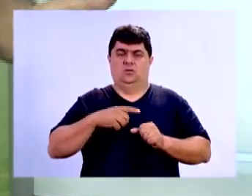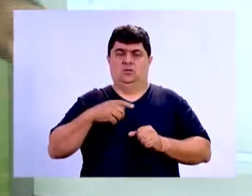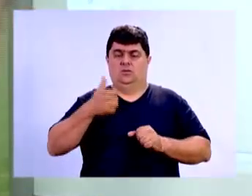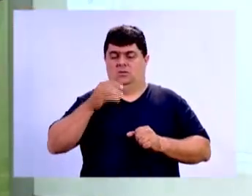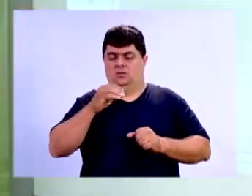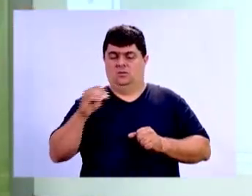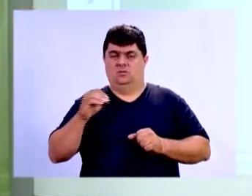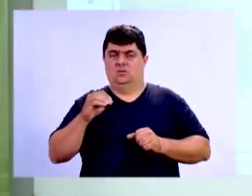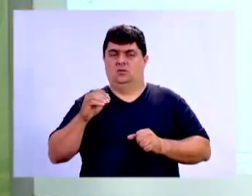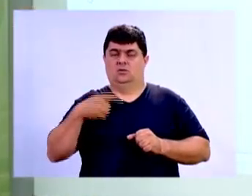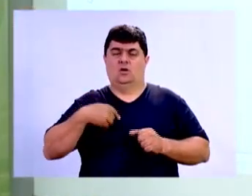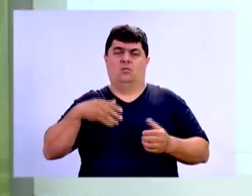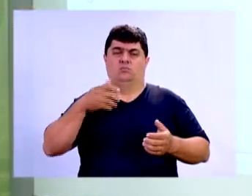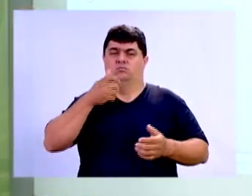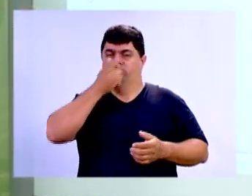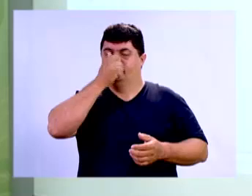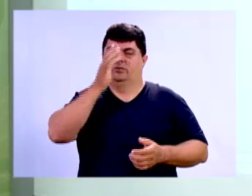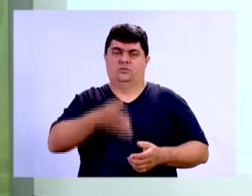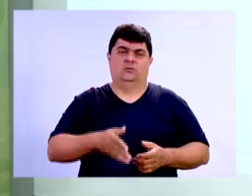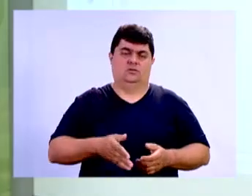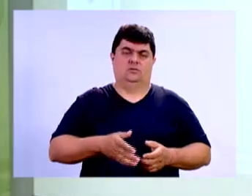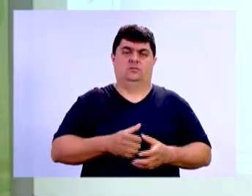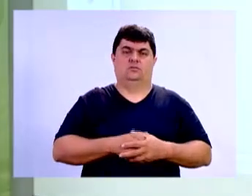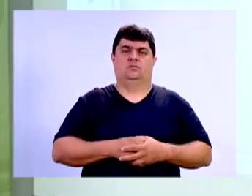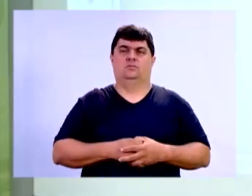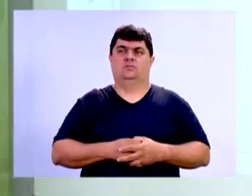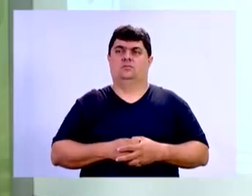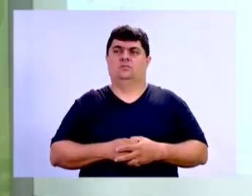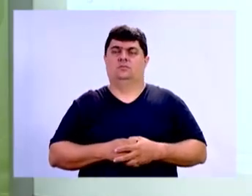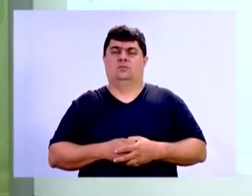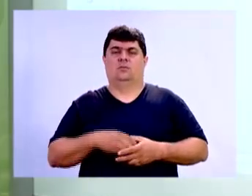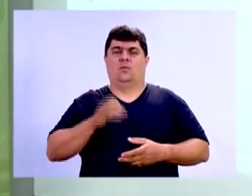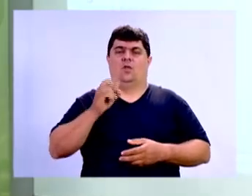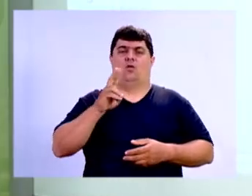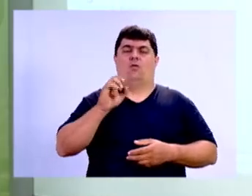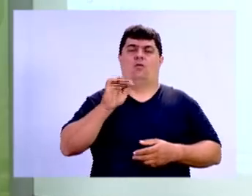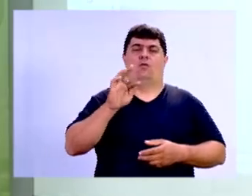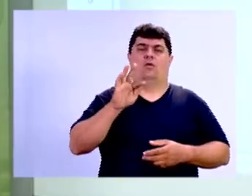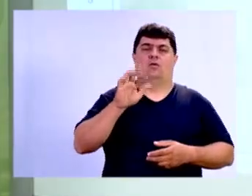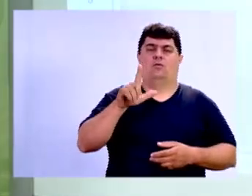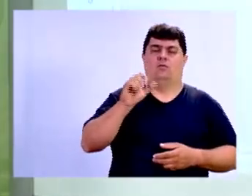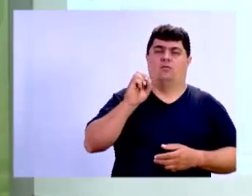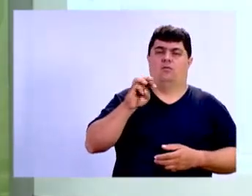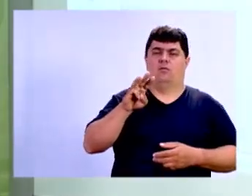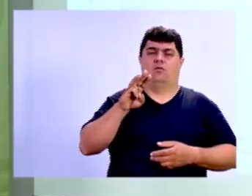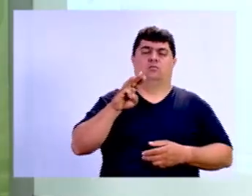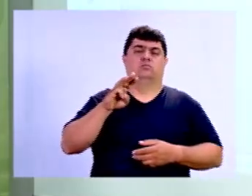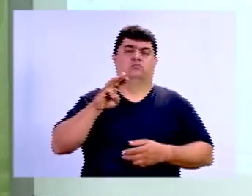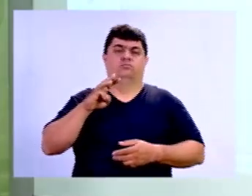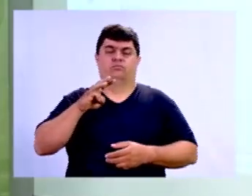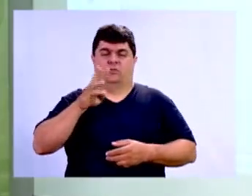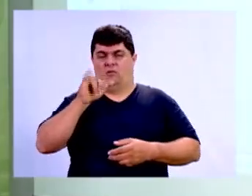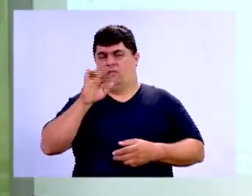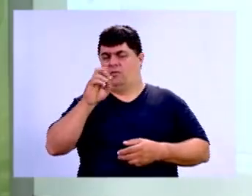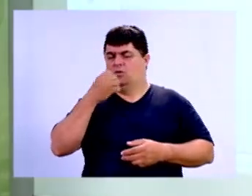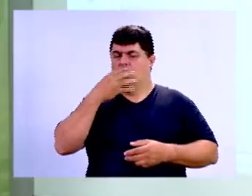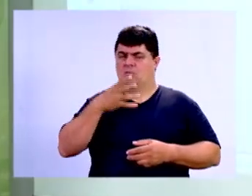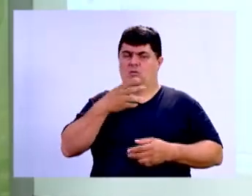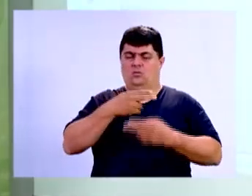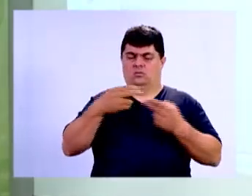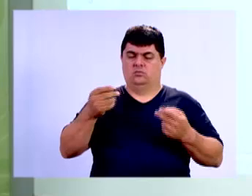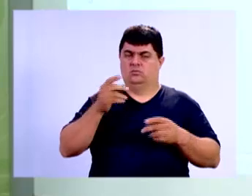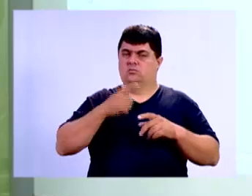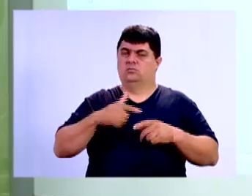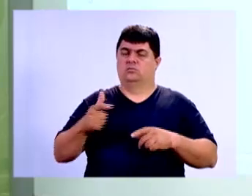100 objetos, já estoura a memória, né? Dá um overflow aí na sua memória. Então, um vetor não é bom trabalhar objetos, apesar